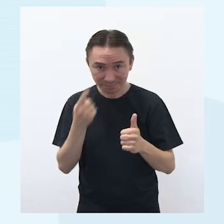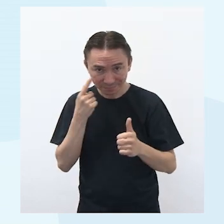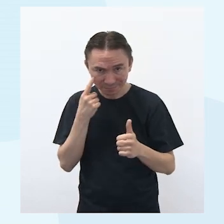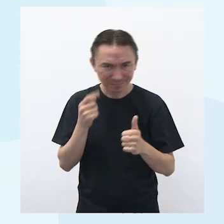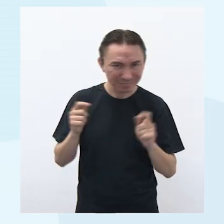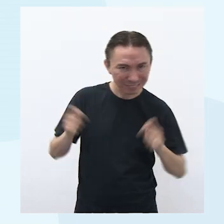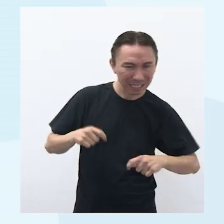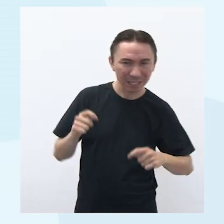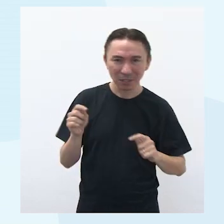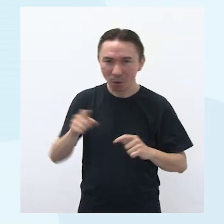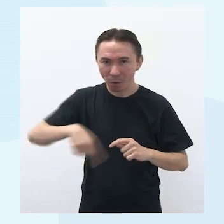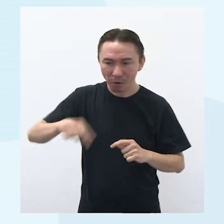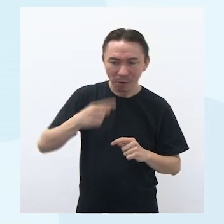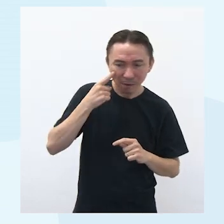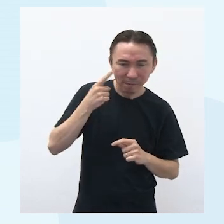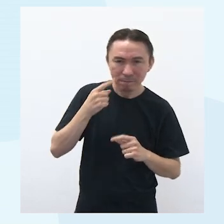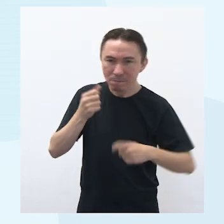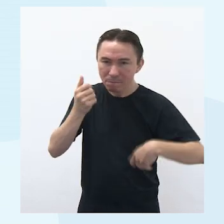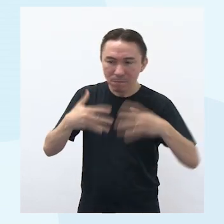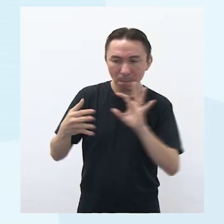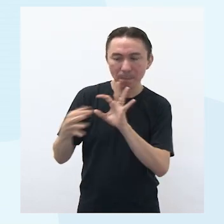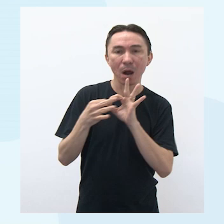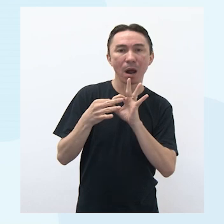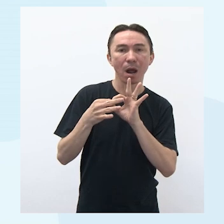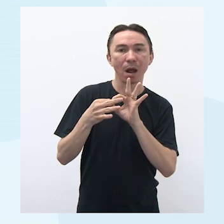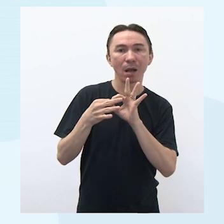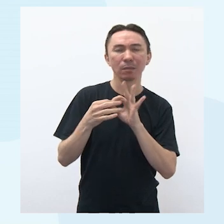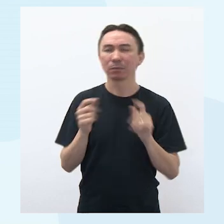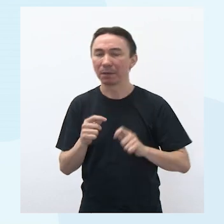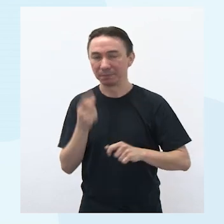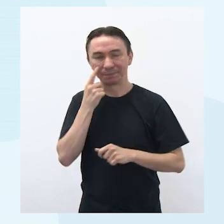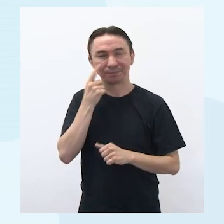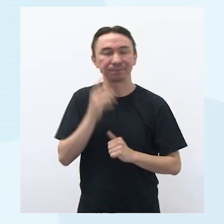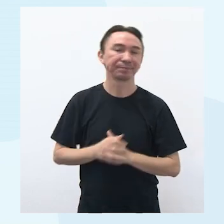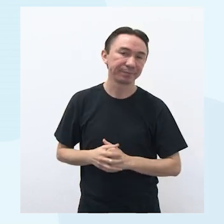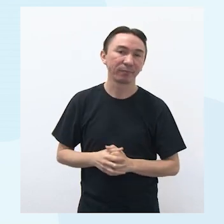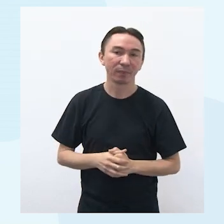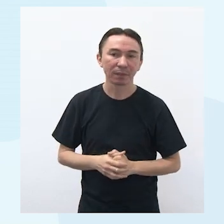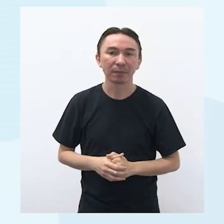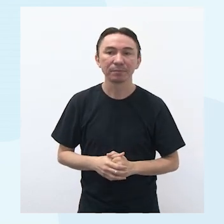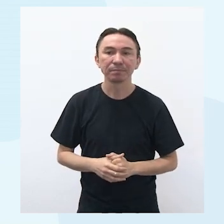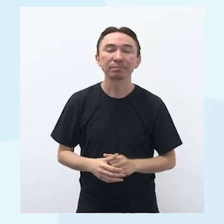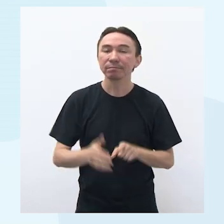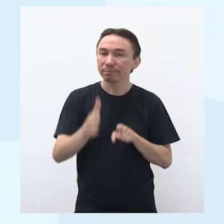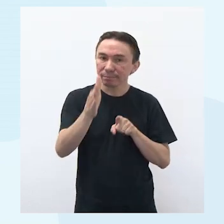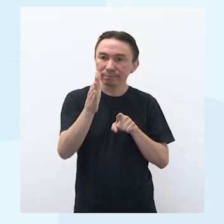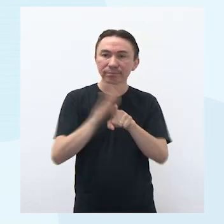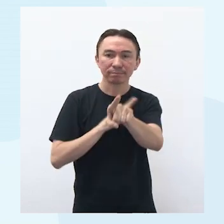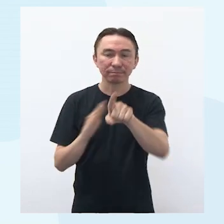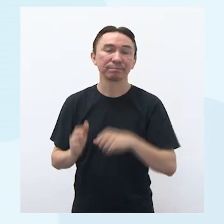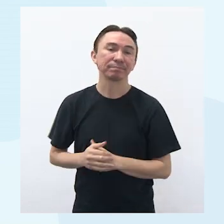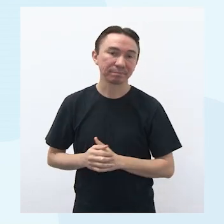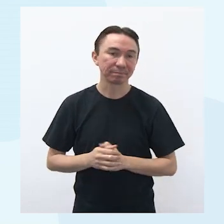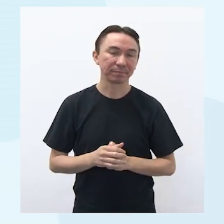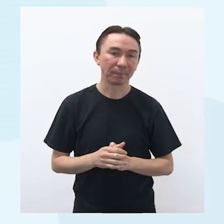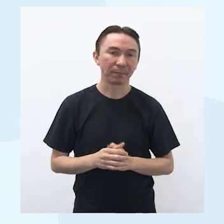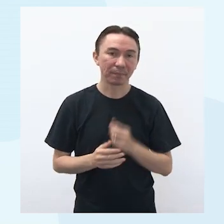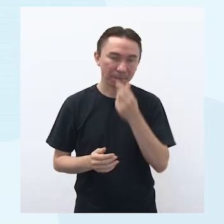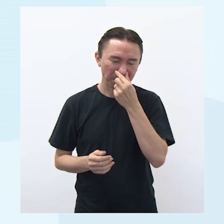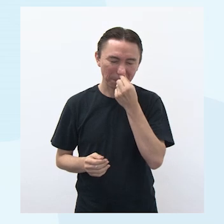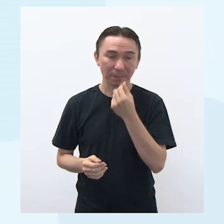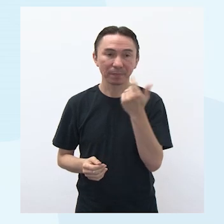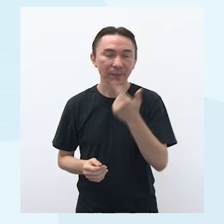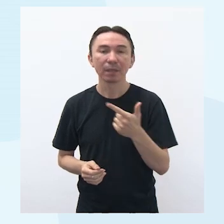uma costura entre as duas, tá? Como que os nossos professores, né, de outros componentes curriculares que estão